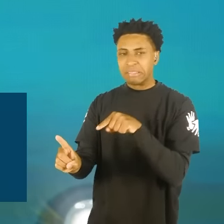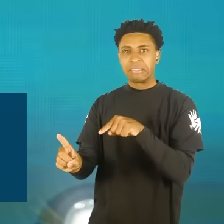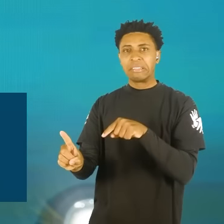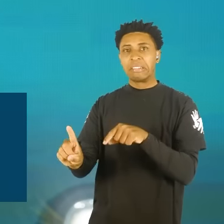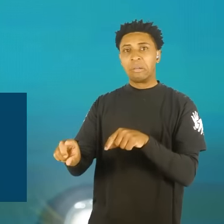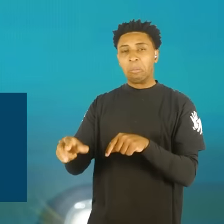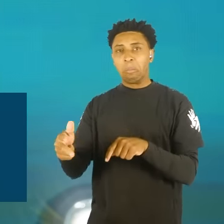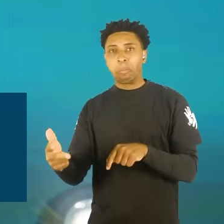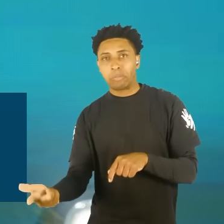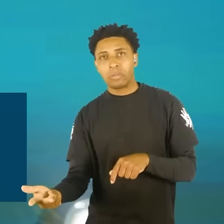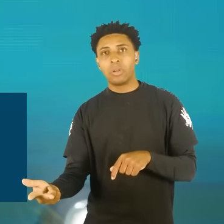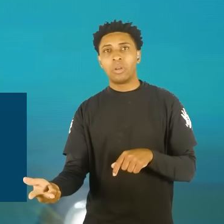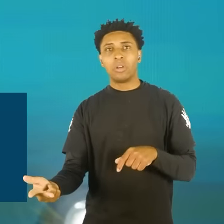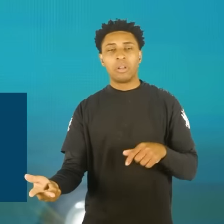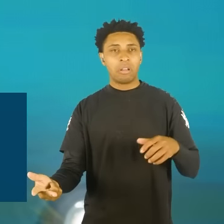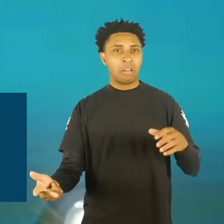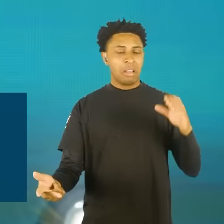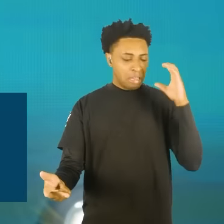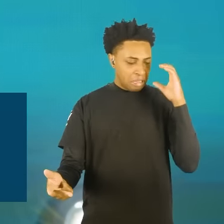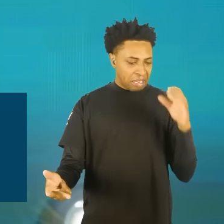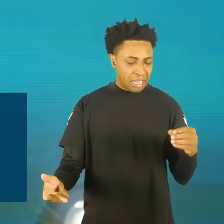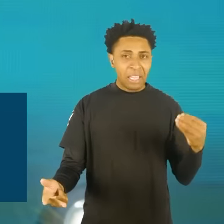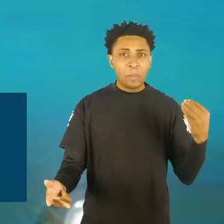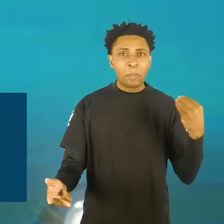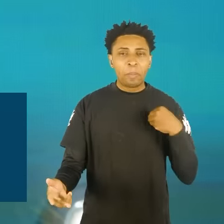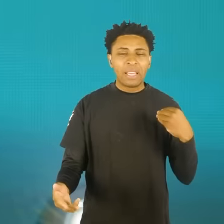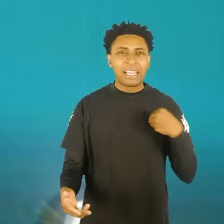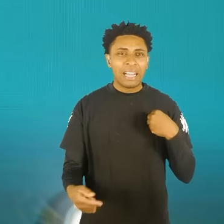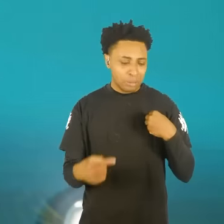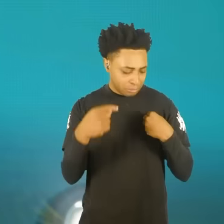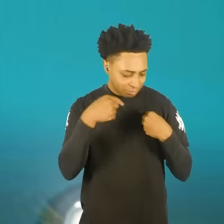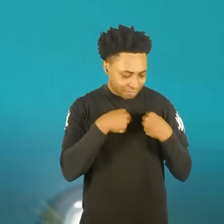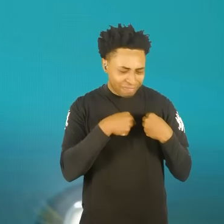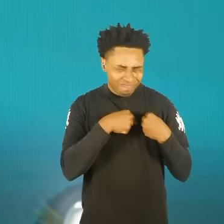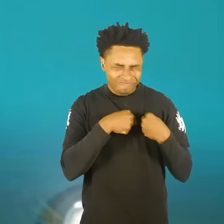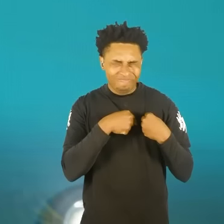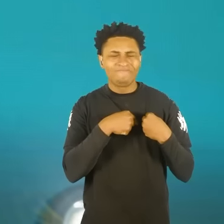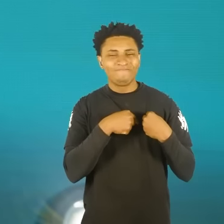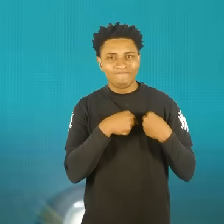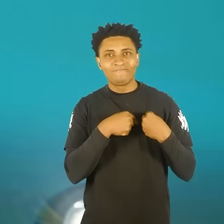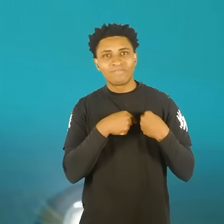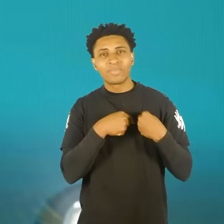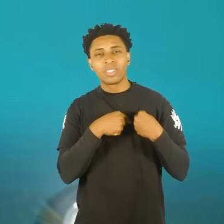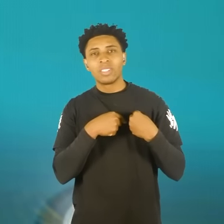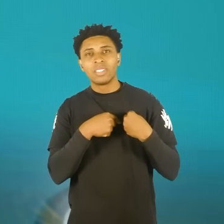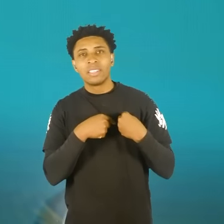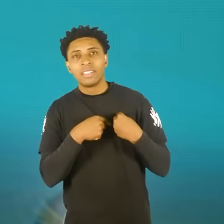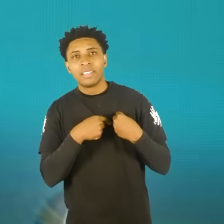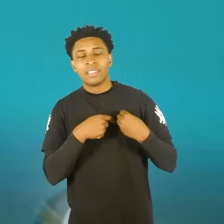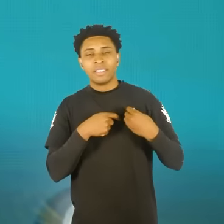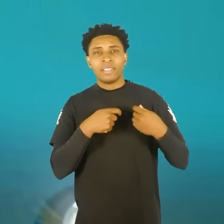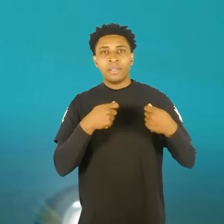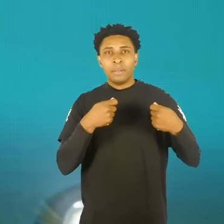dele estava infectado. A fera chamada pecado o dominou. Porque aquilo que você não resolve na presença